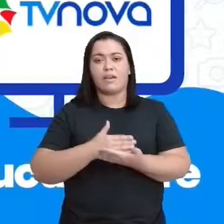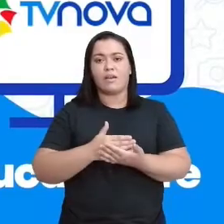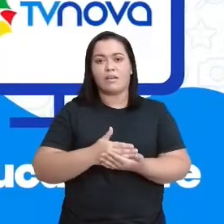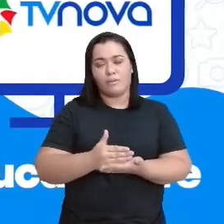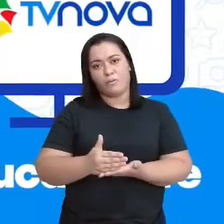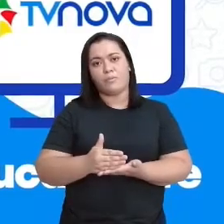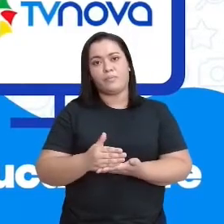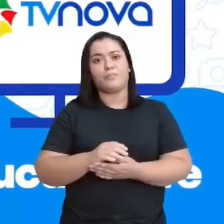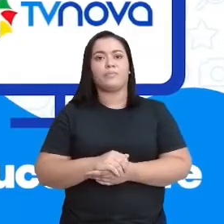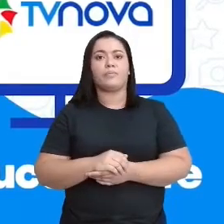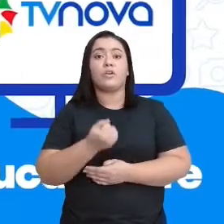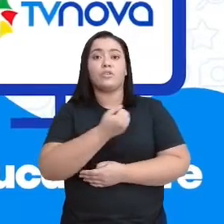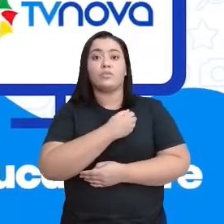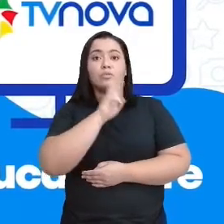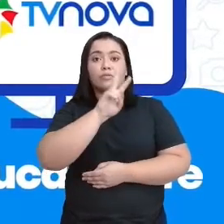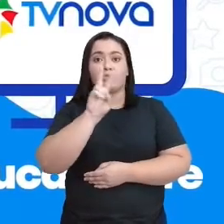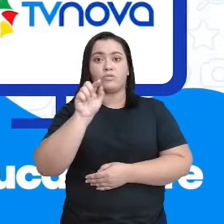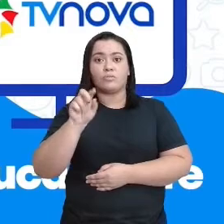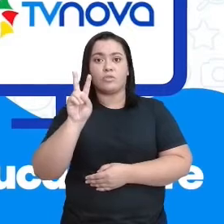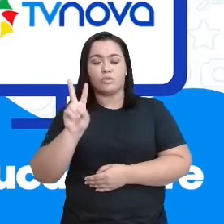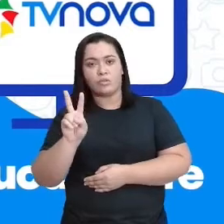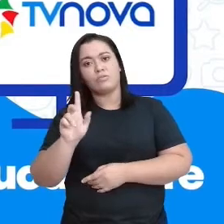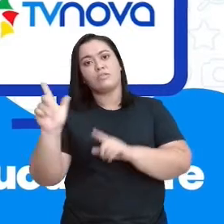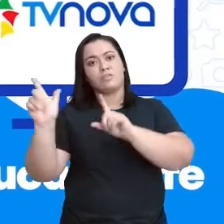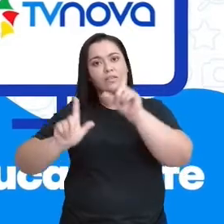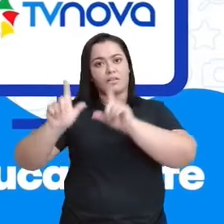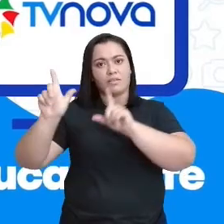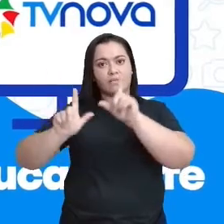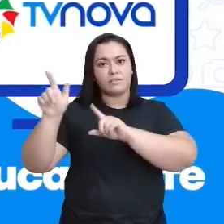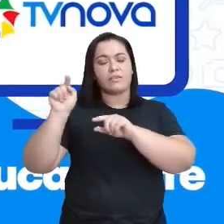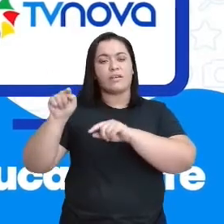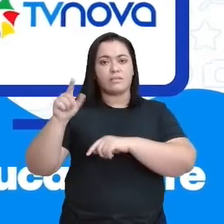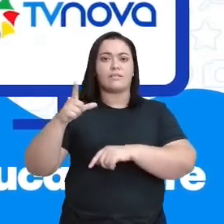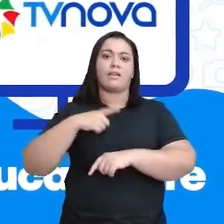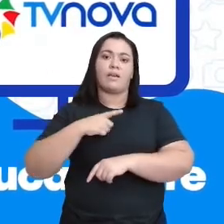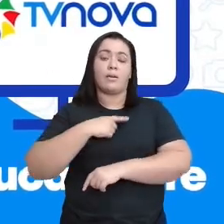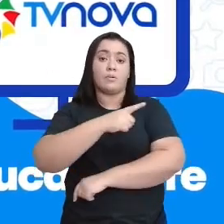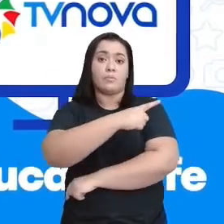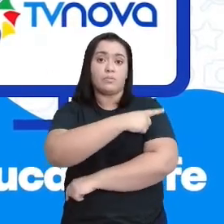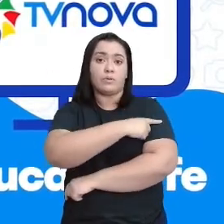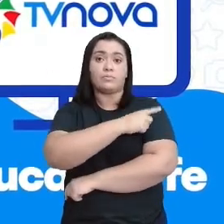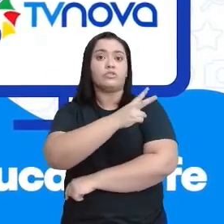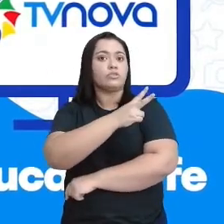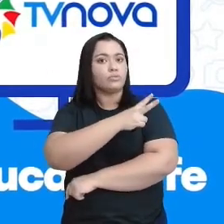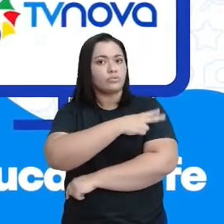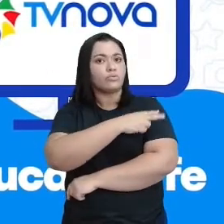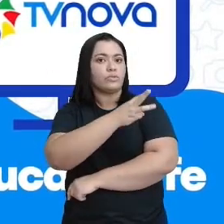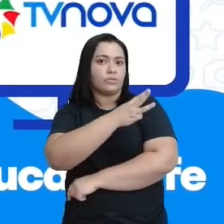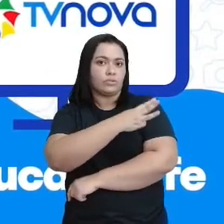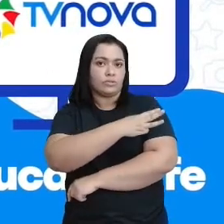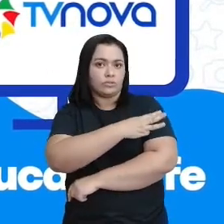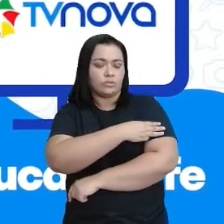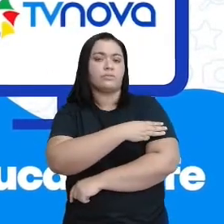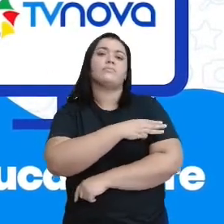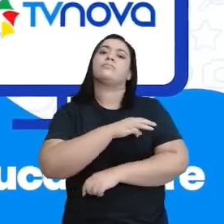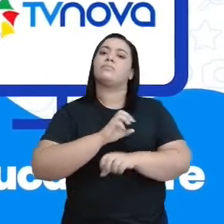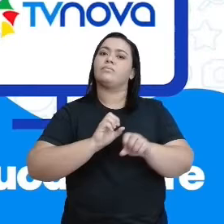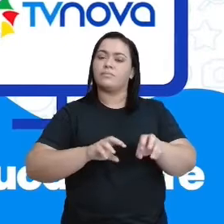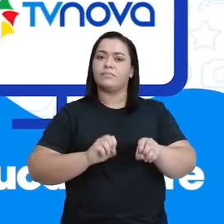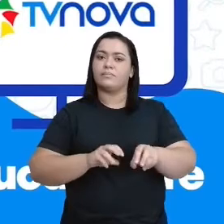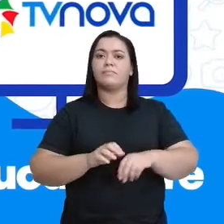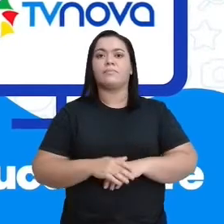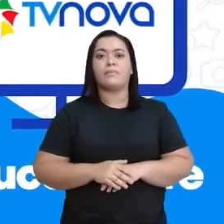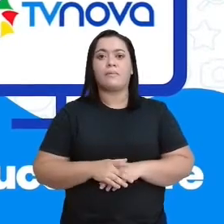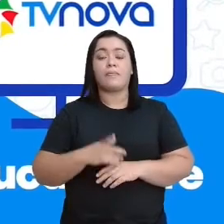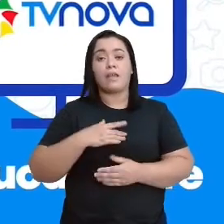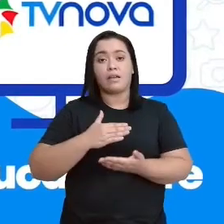O canal 22.2 da TV Nova é dedicado às aulas do primeiro, segundo e terceiro ano do ensino fundamental,